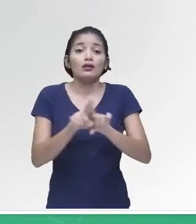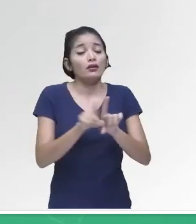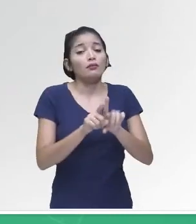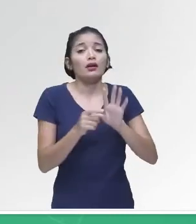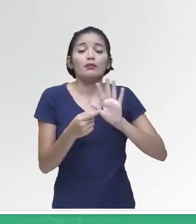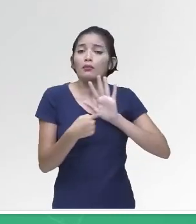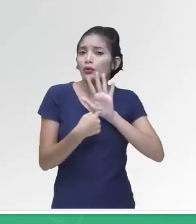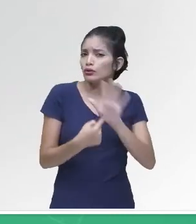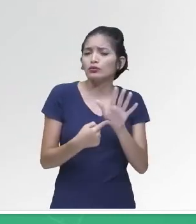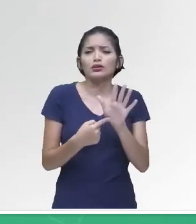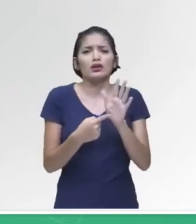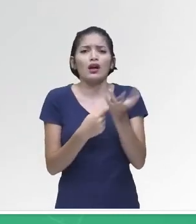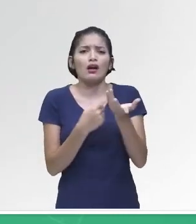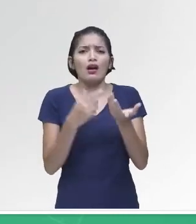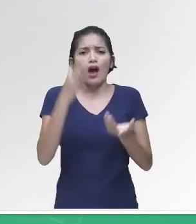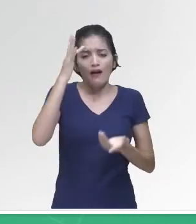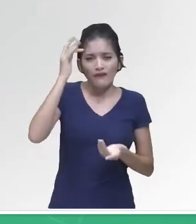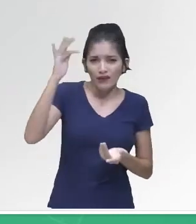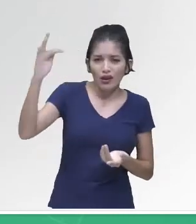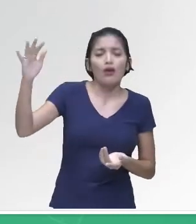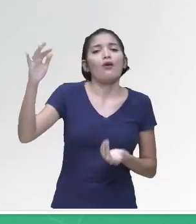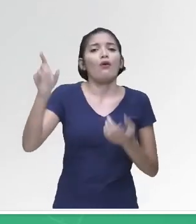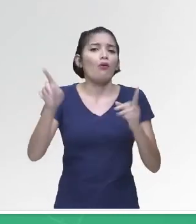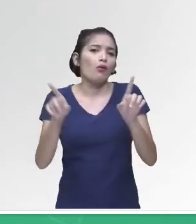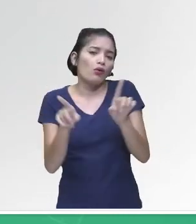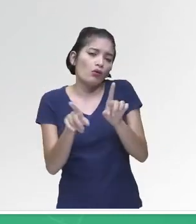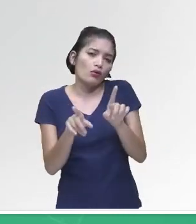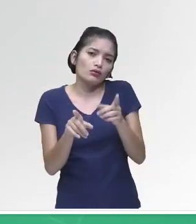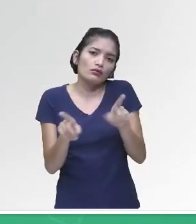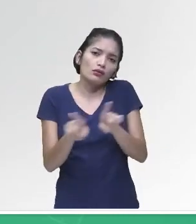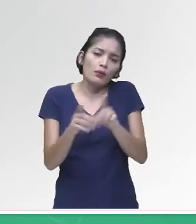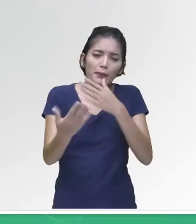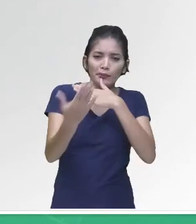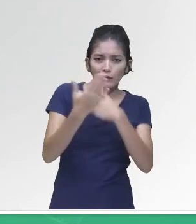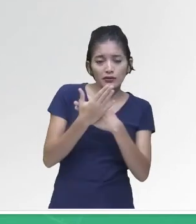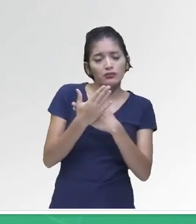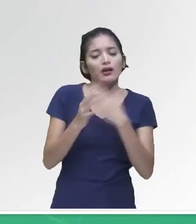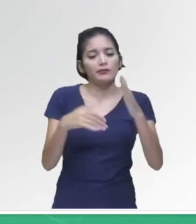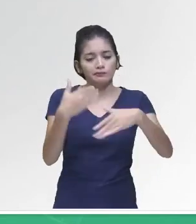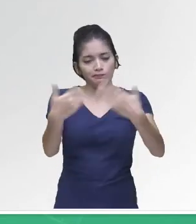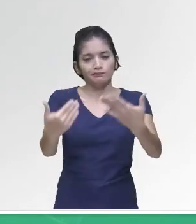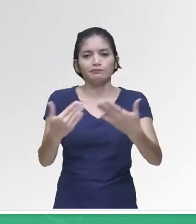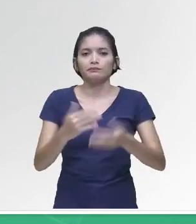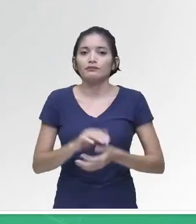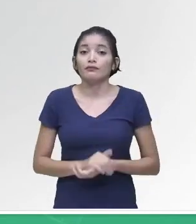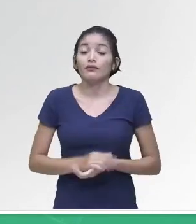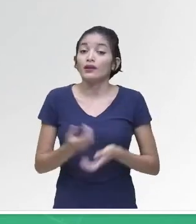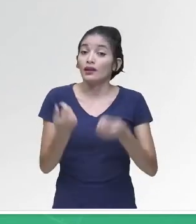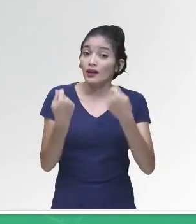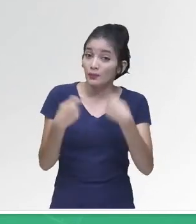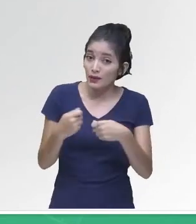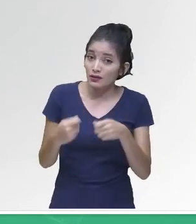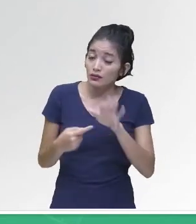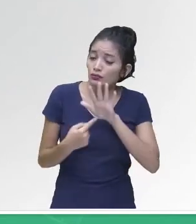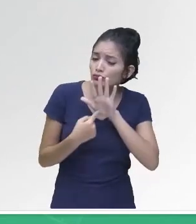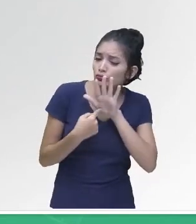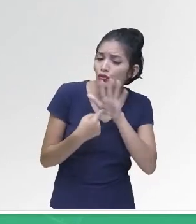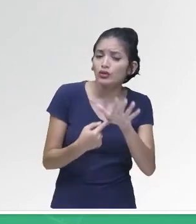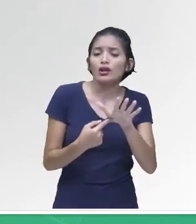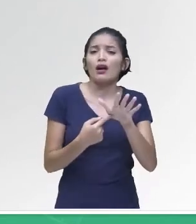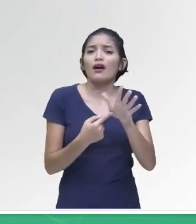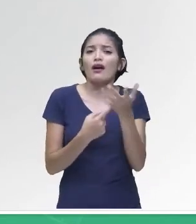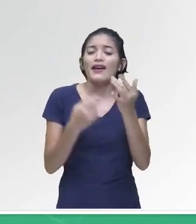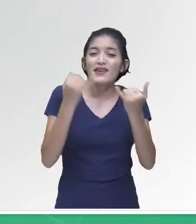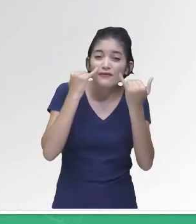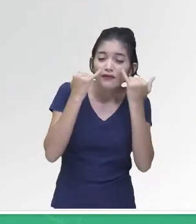citar filósofos para sustentar a minha opinião e assim por diante. Eu preciso trazer essas fontes